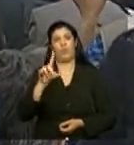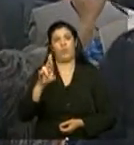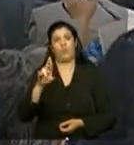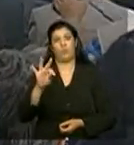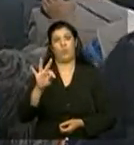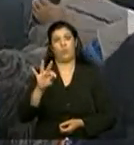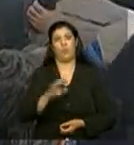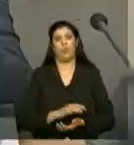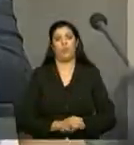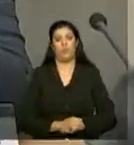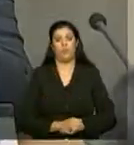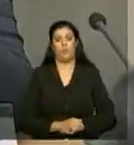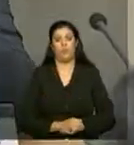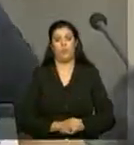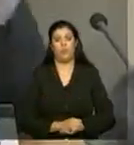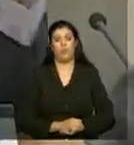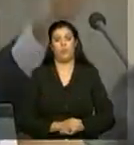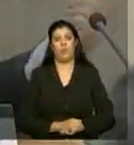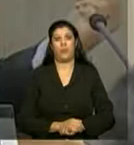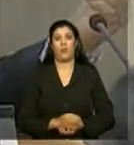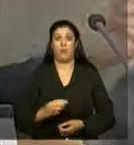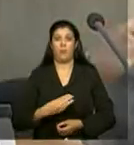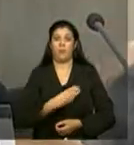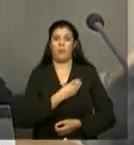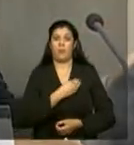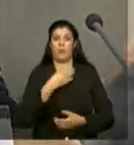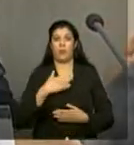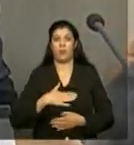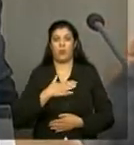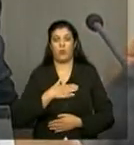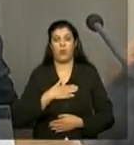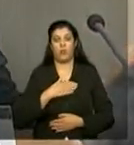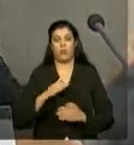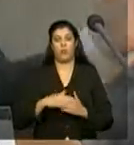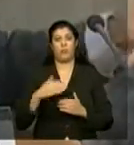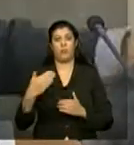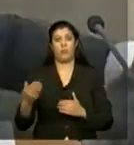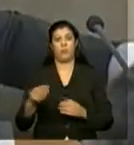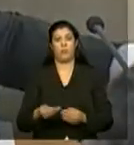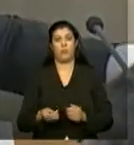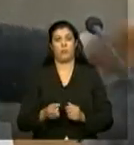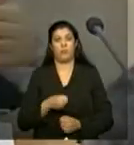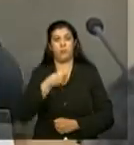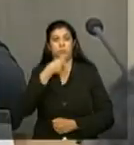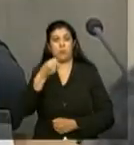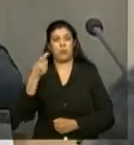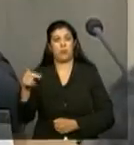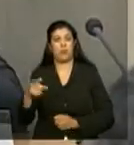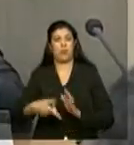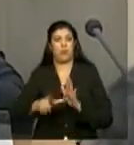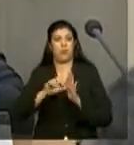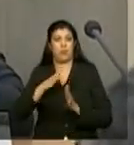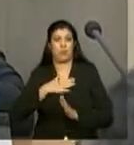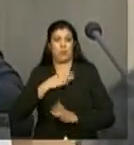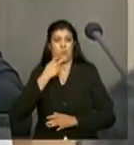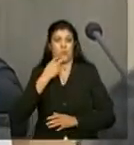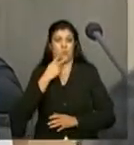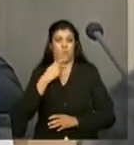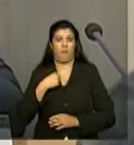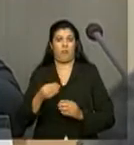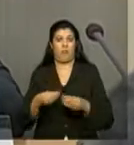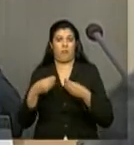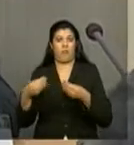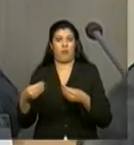ministra gostaria se fosse possível passar a palavra no nosso perito antes da linha dos meus